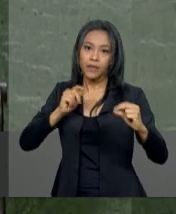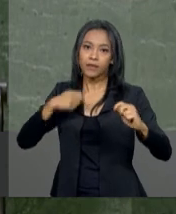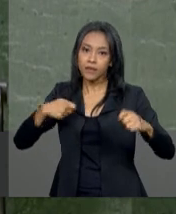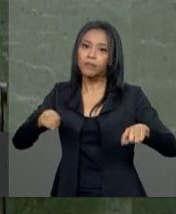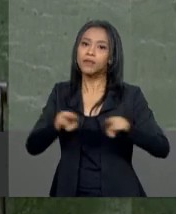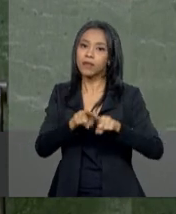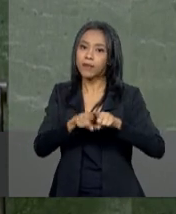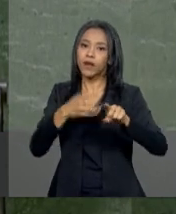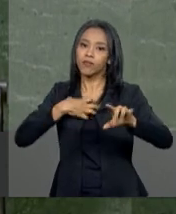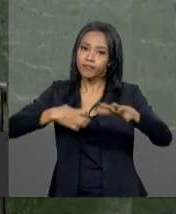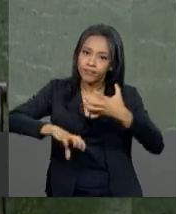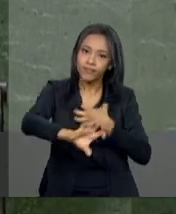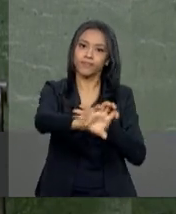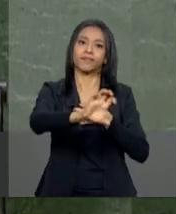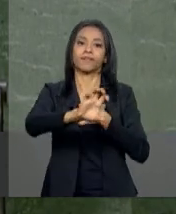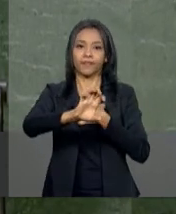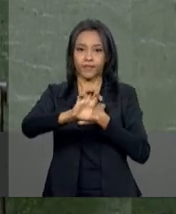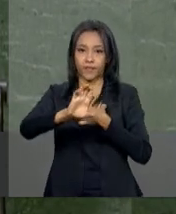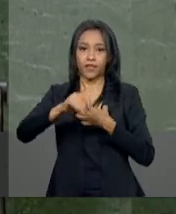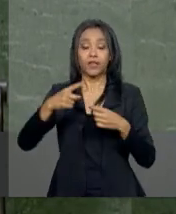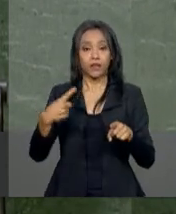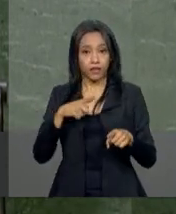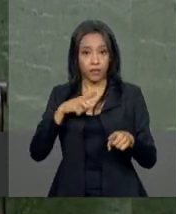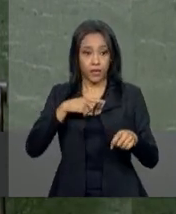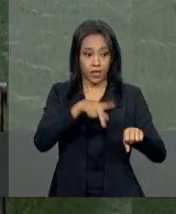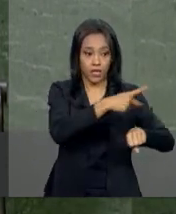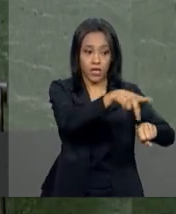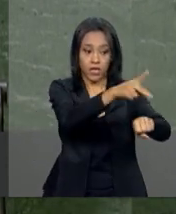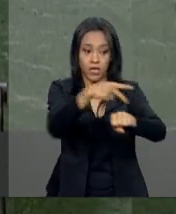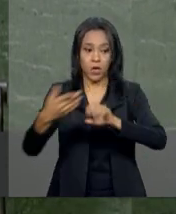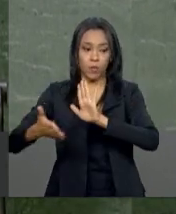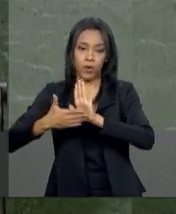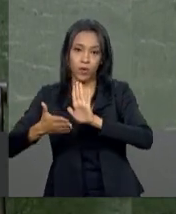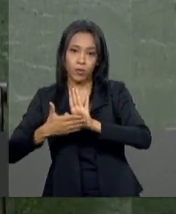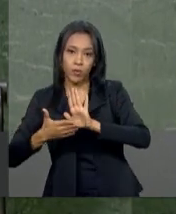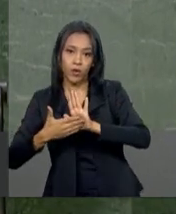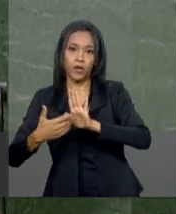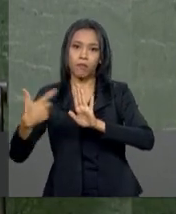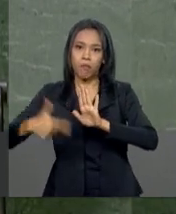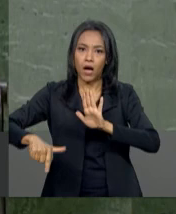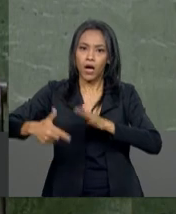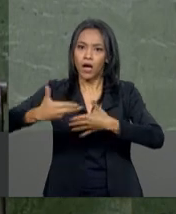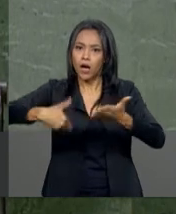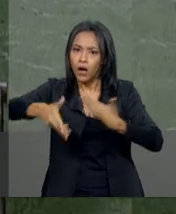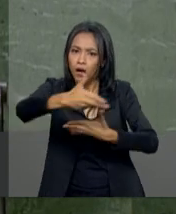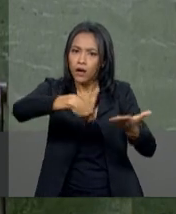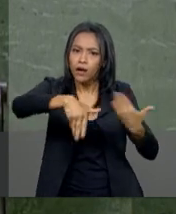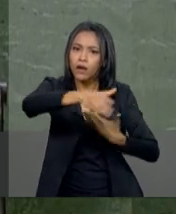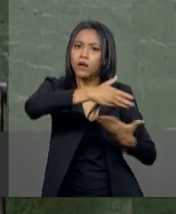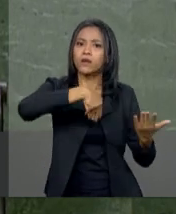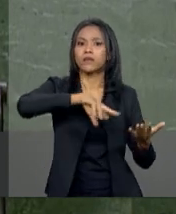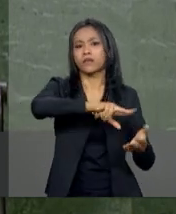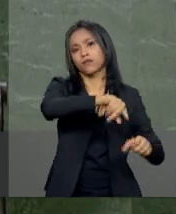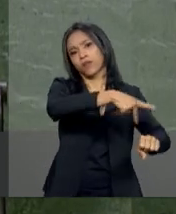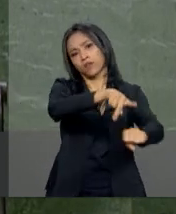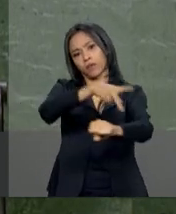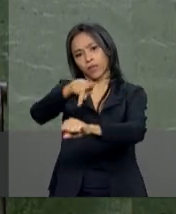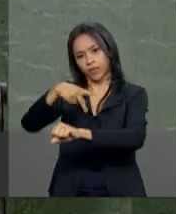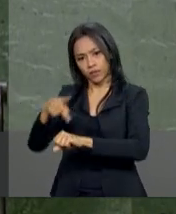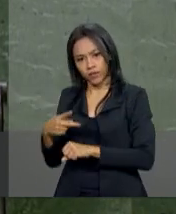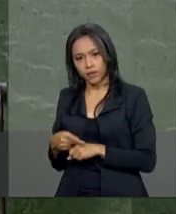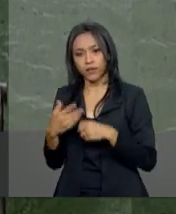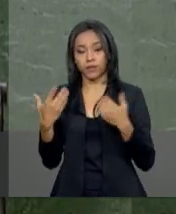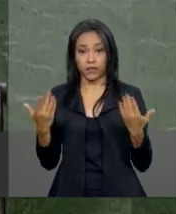diante do unilateralismo propõe mais diplomacia e multilateralismo nas